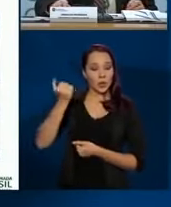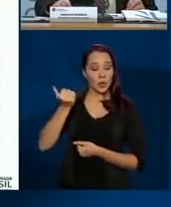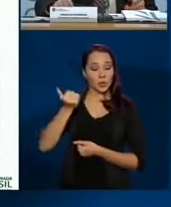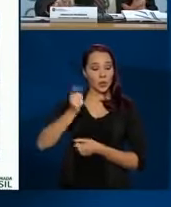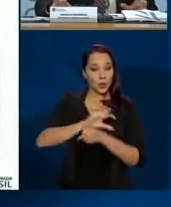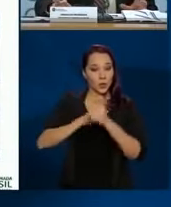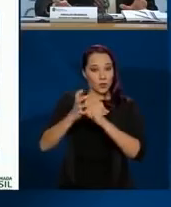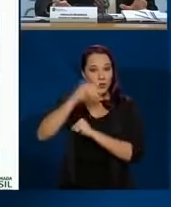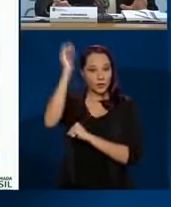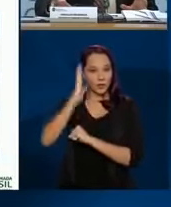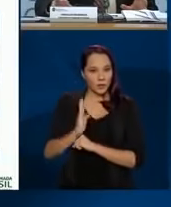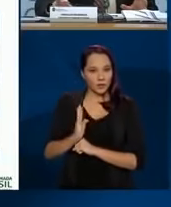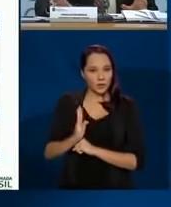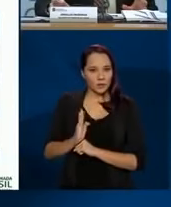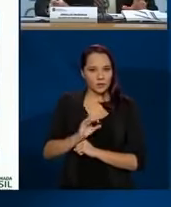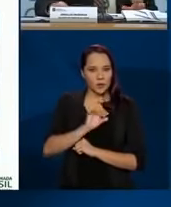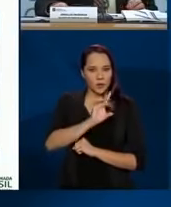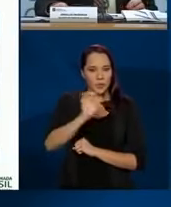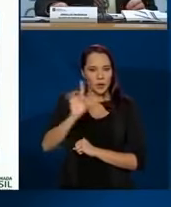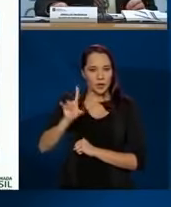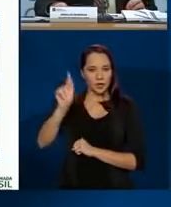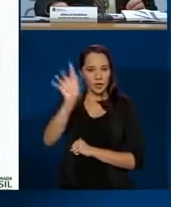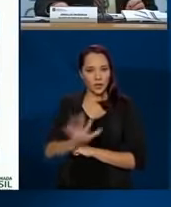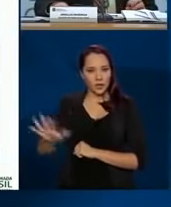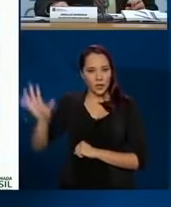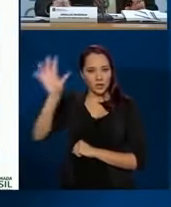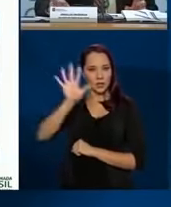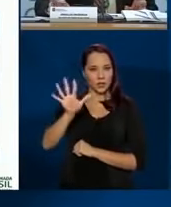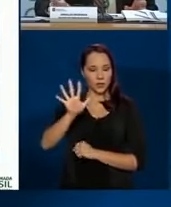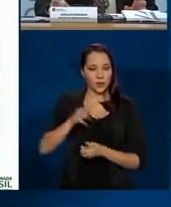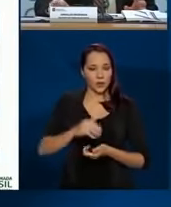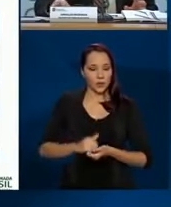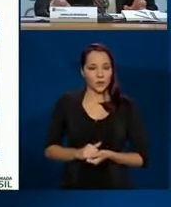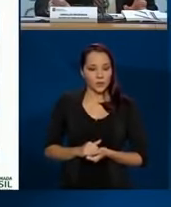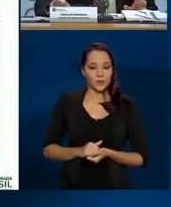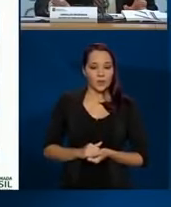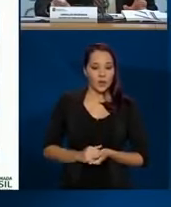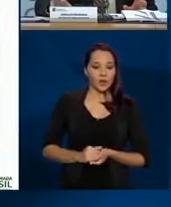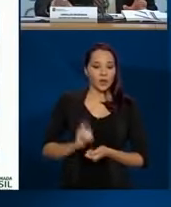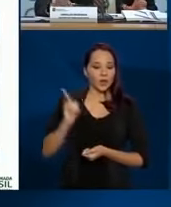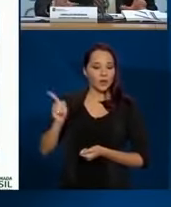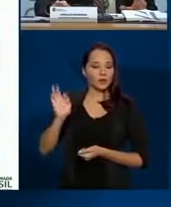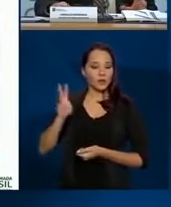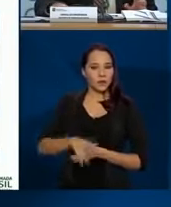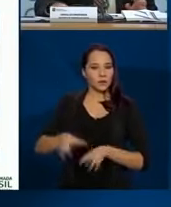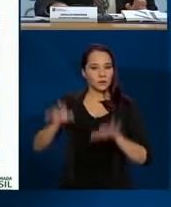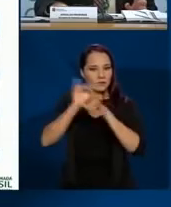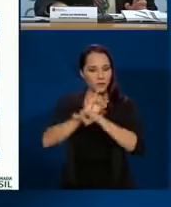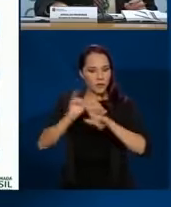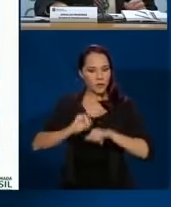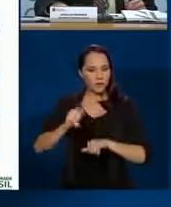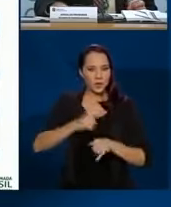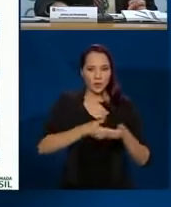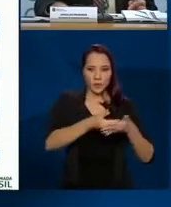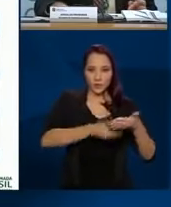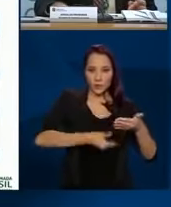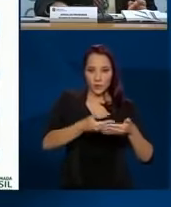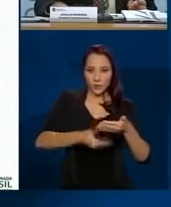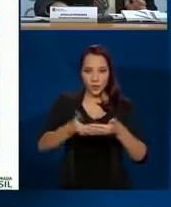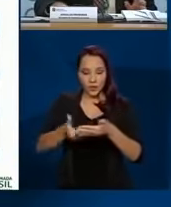Brasil por região, né? Por região, esses são os dados que estão no